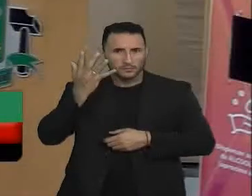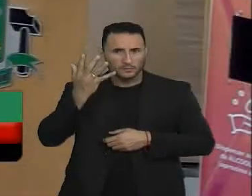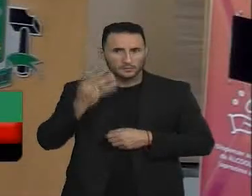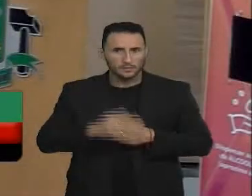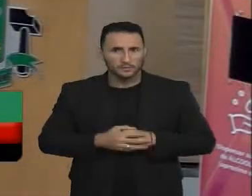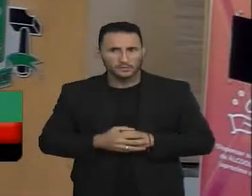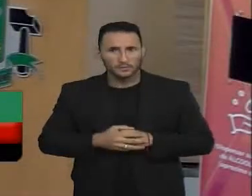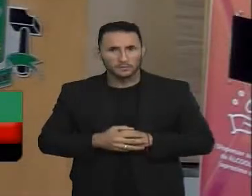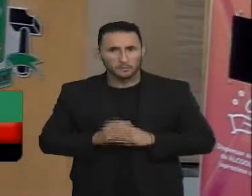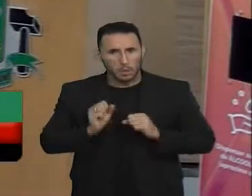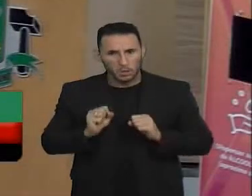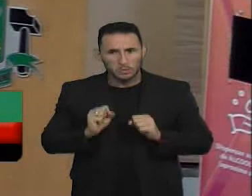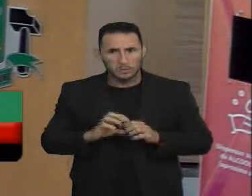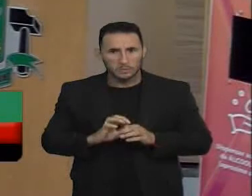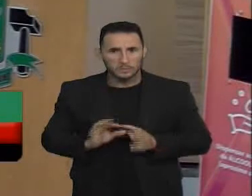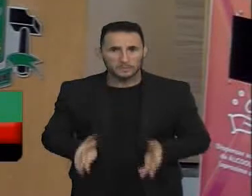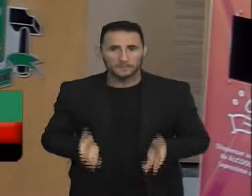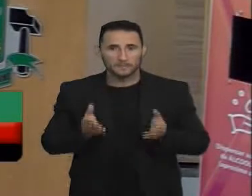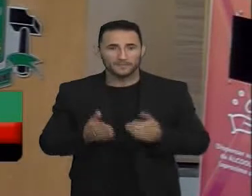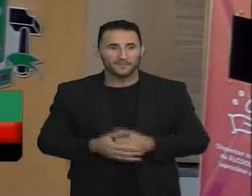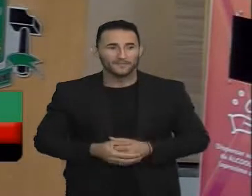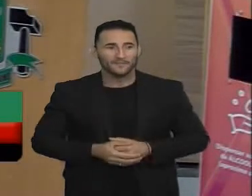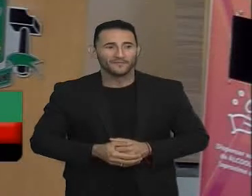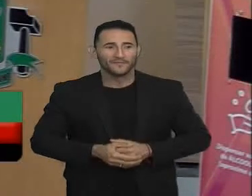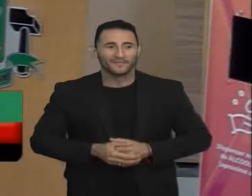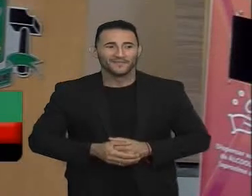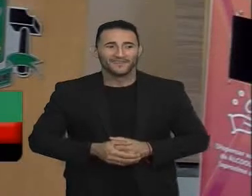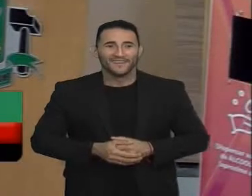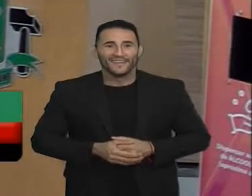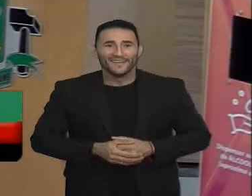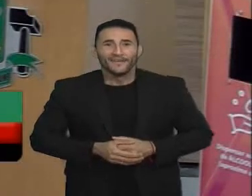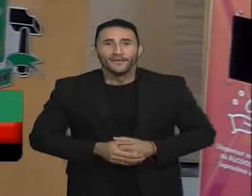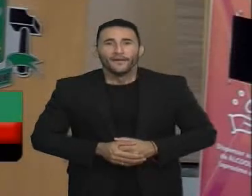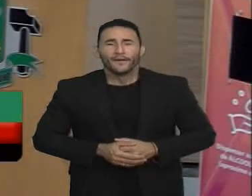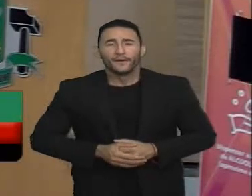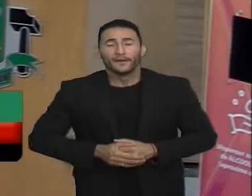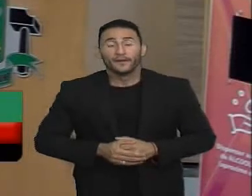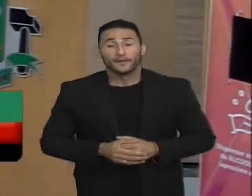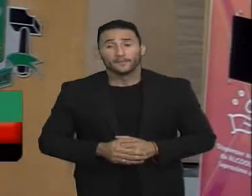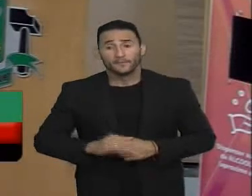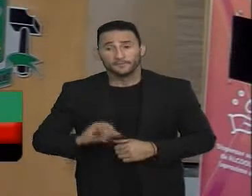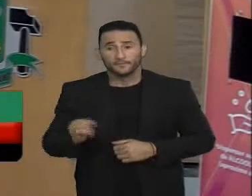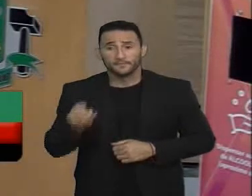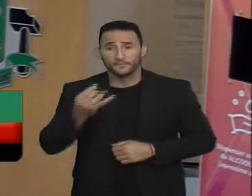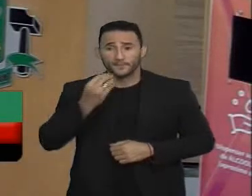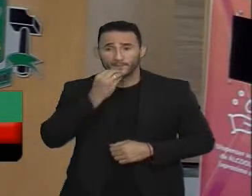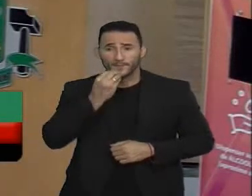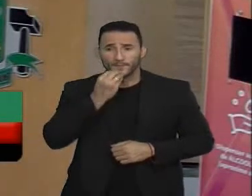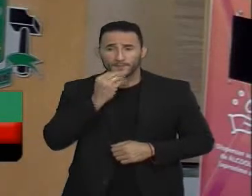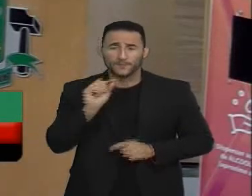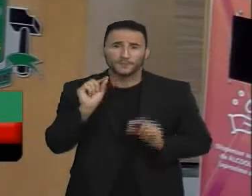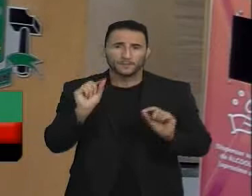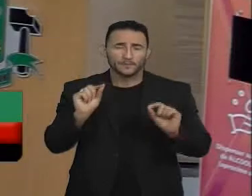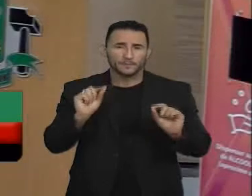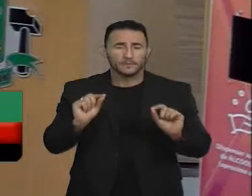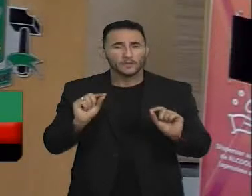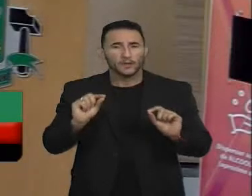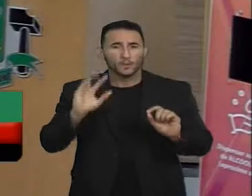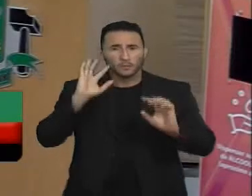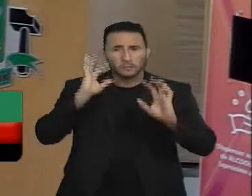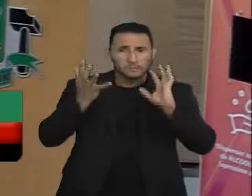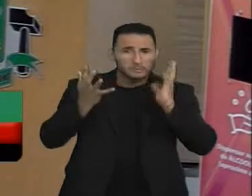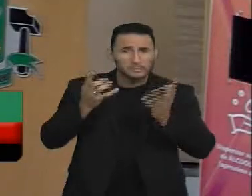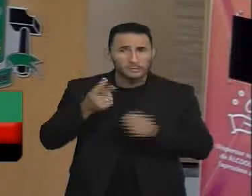Pode, questão de ordem. Ótimo. Questão de ordem. Bom, eu queria pegar o microfone para poder falar sobre uma coisa que aconteceu